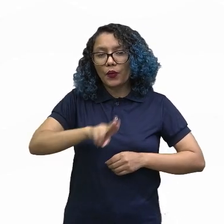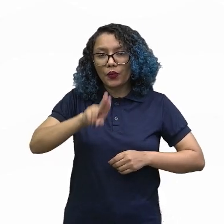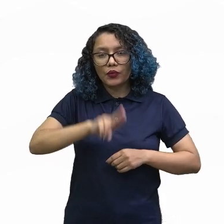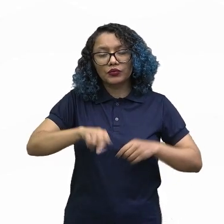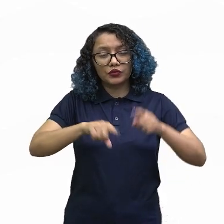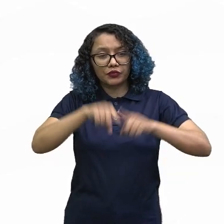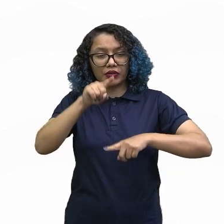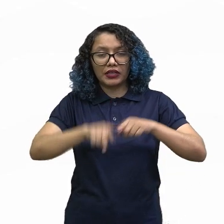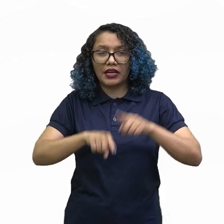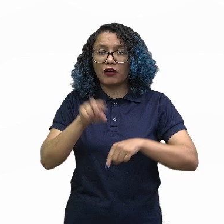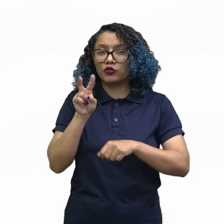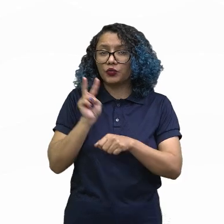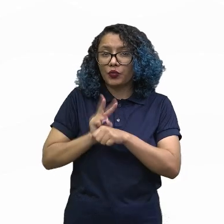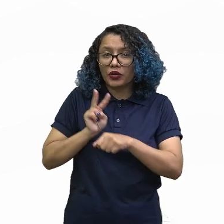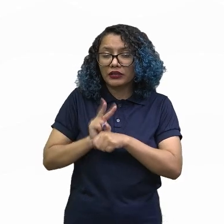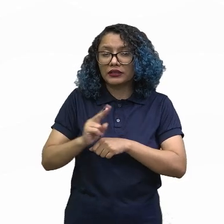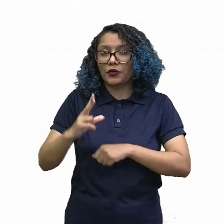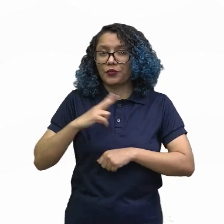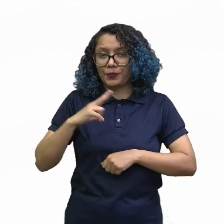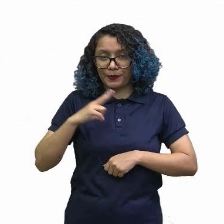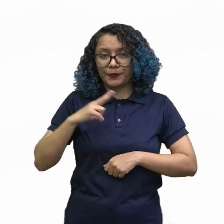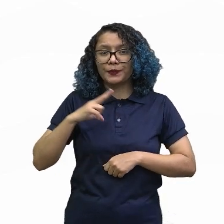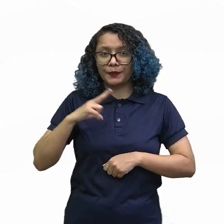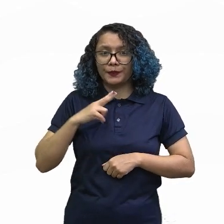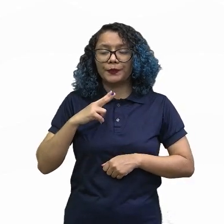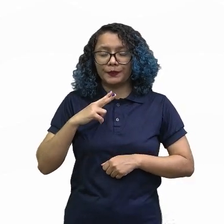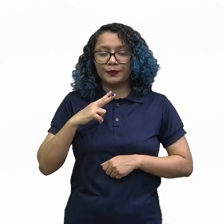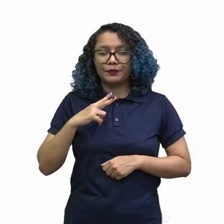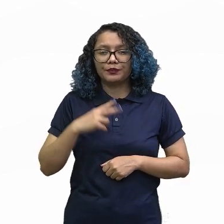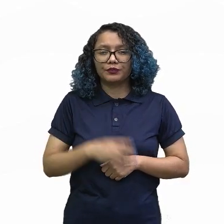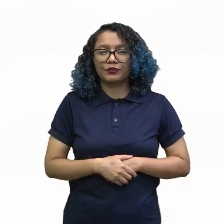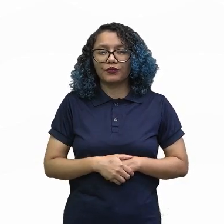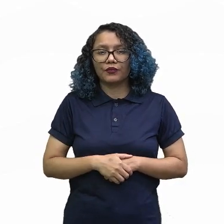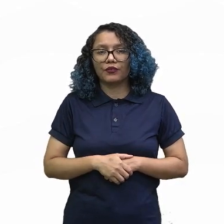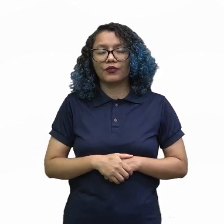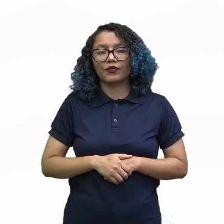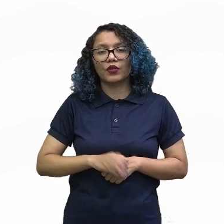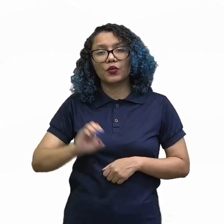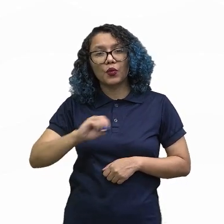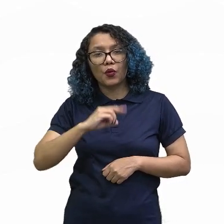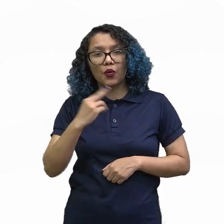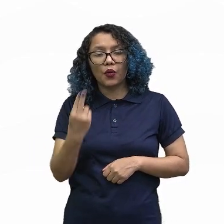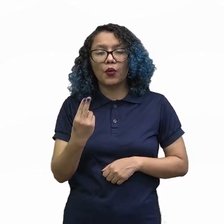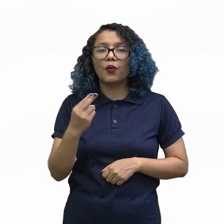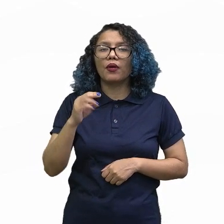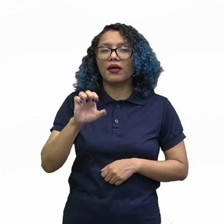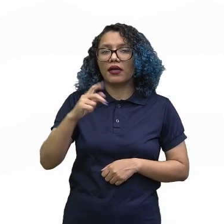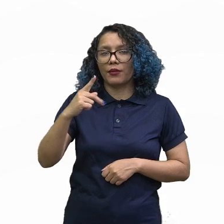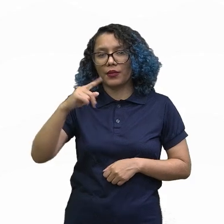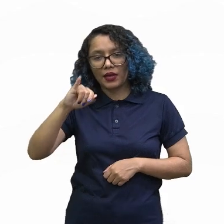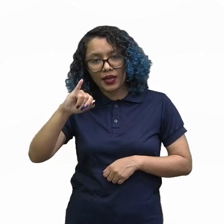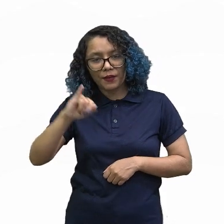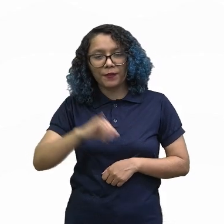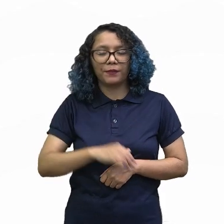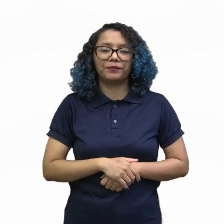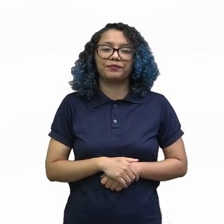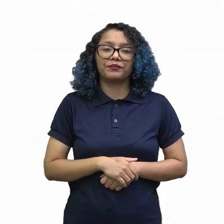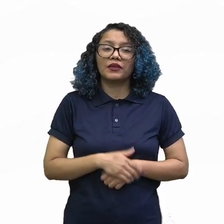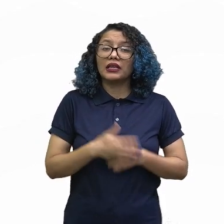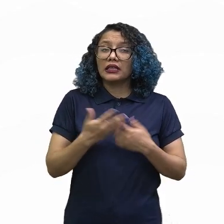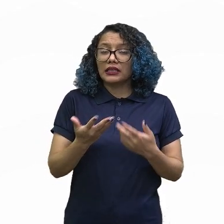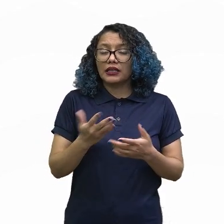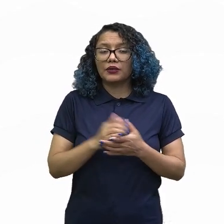de equipamentos de proteção individual, conhecida como EPI.